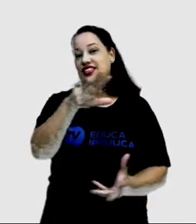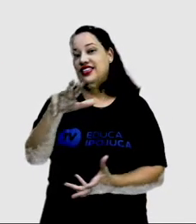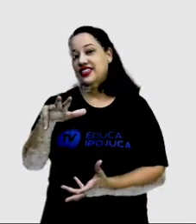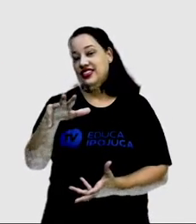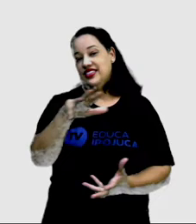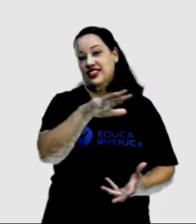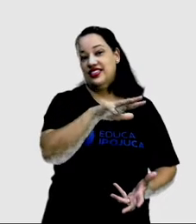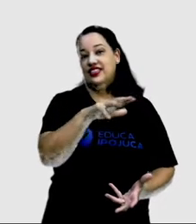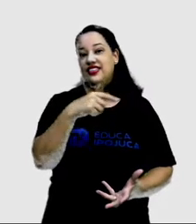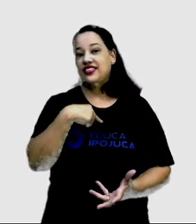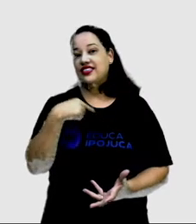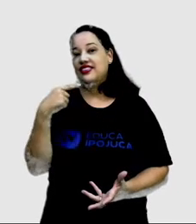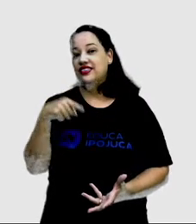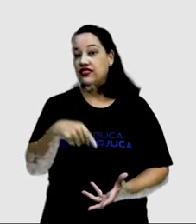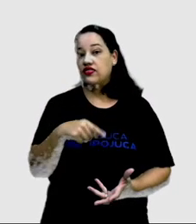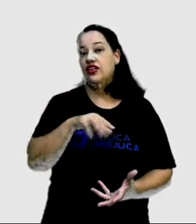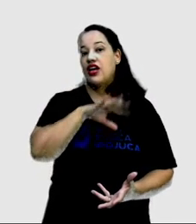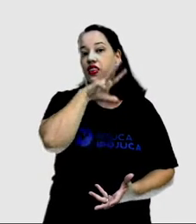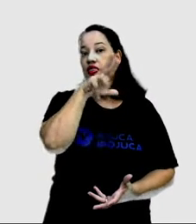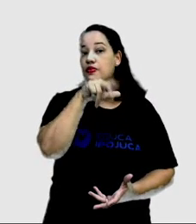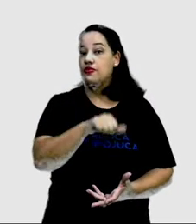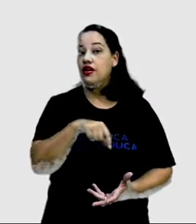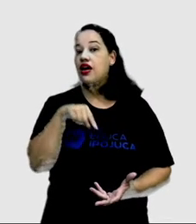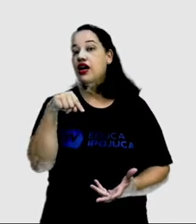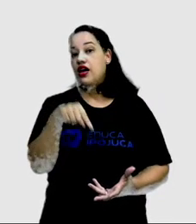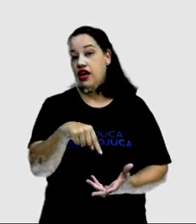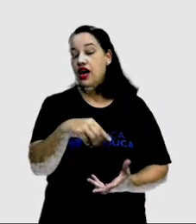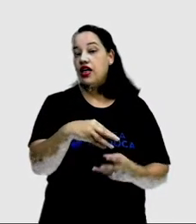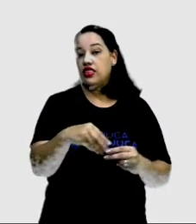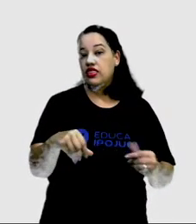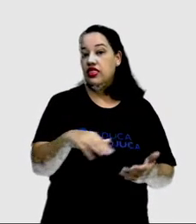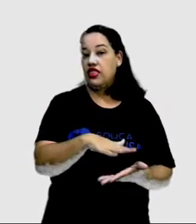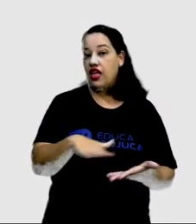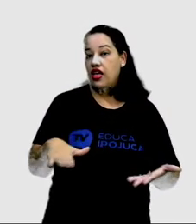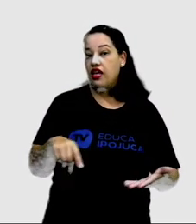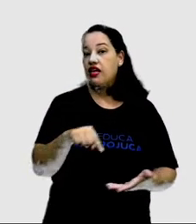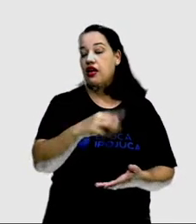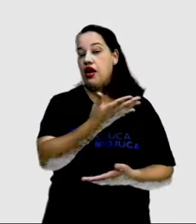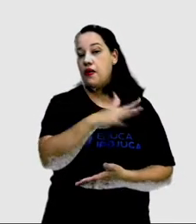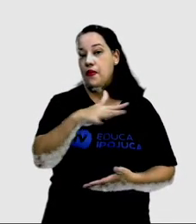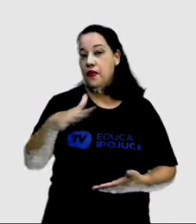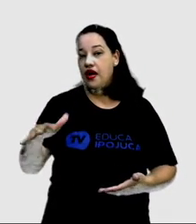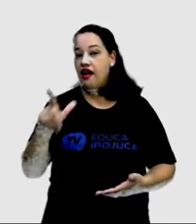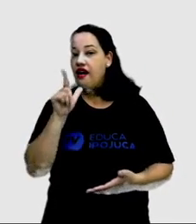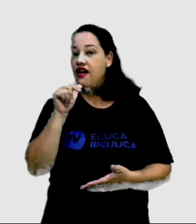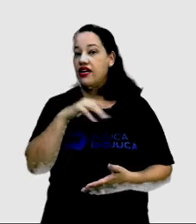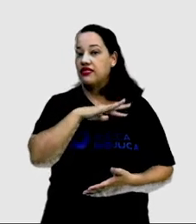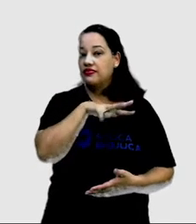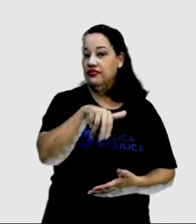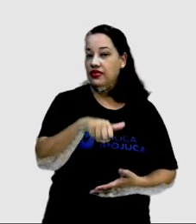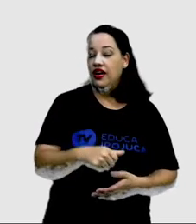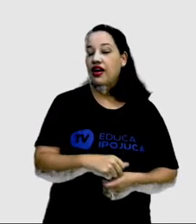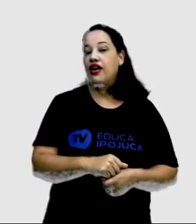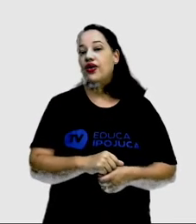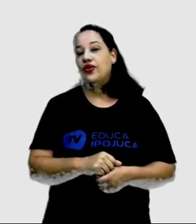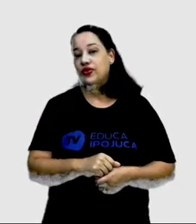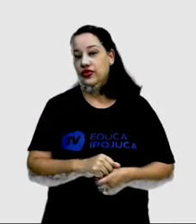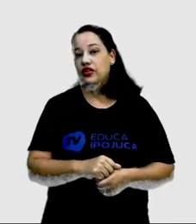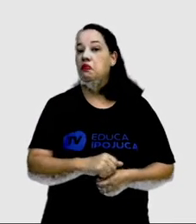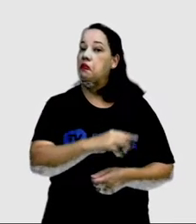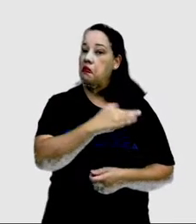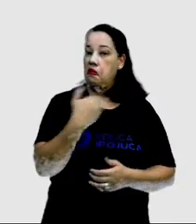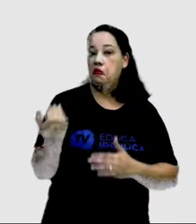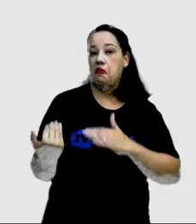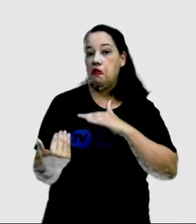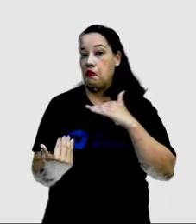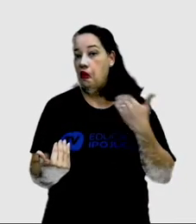Olha só a condição do animal terrestre, do animal marinho, a questão mostrando aqui a questão da morte